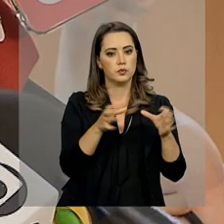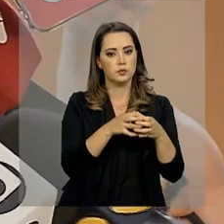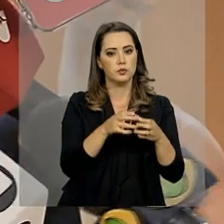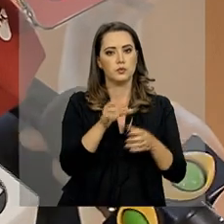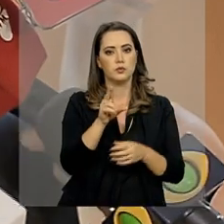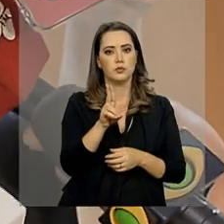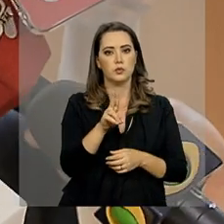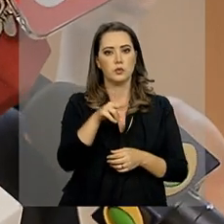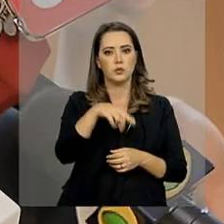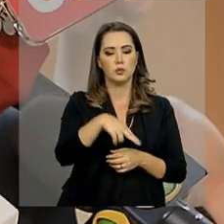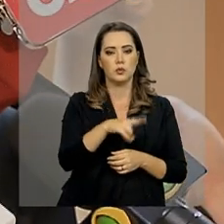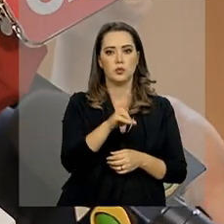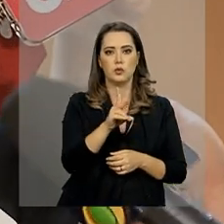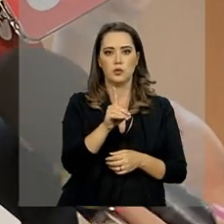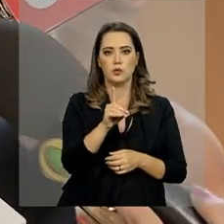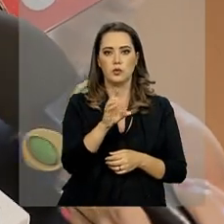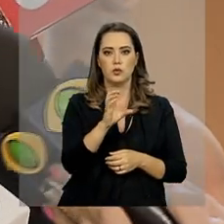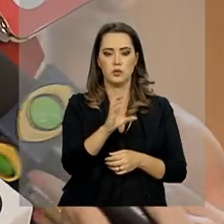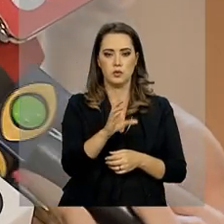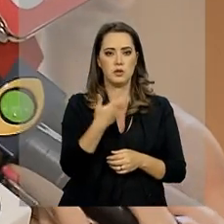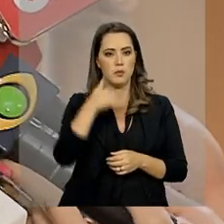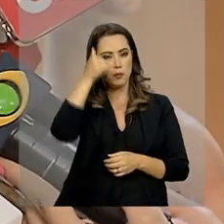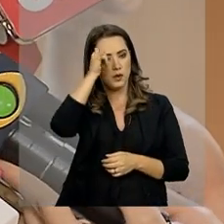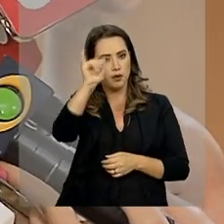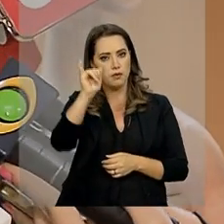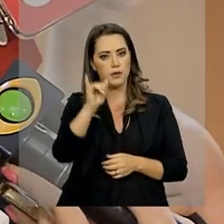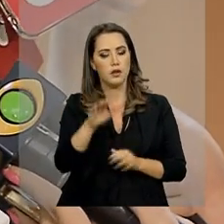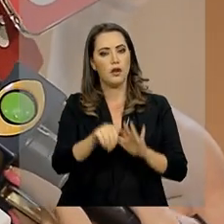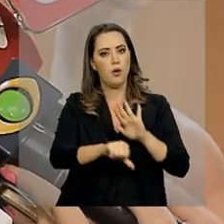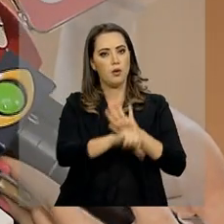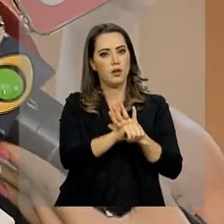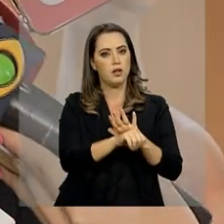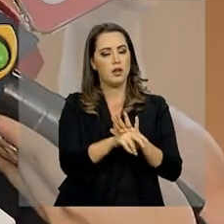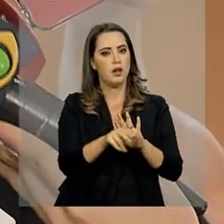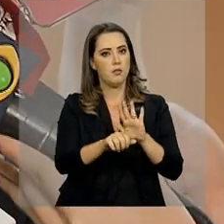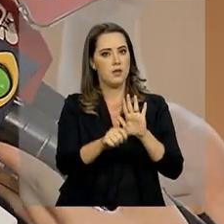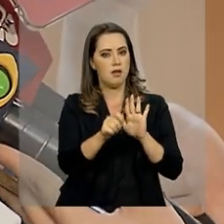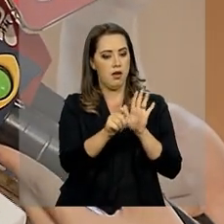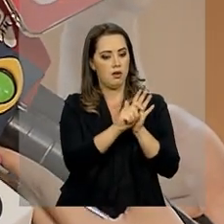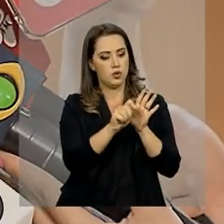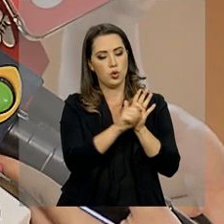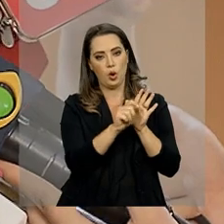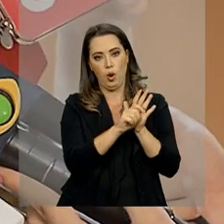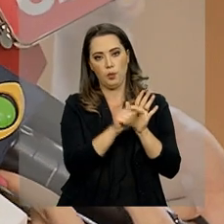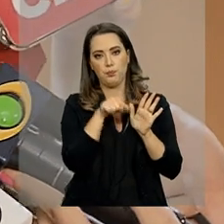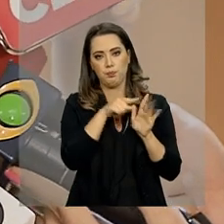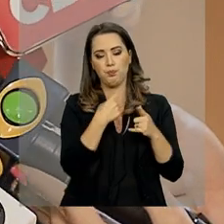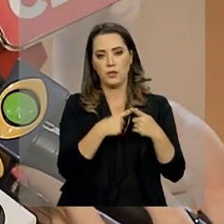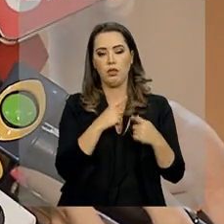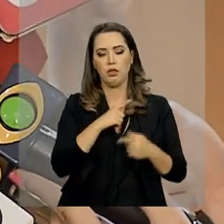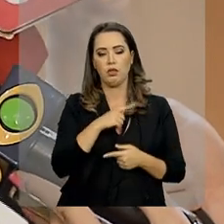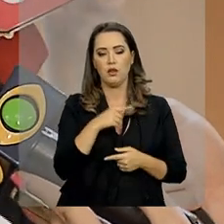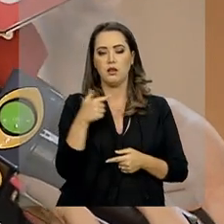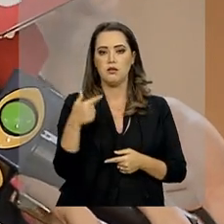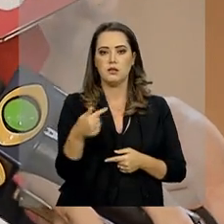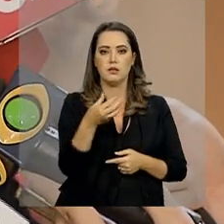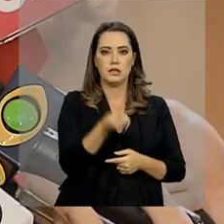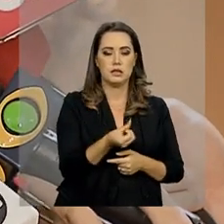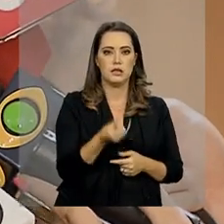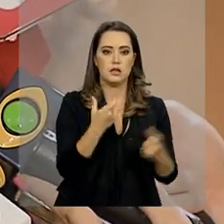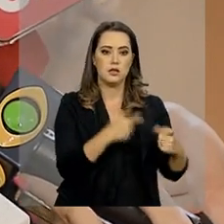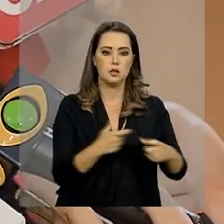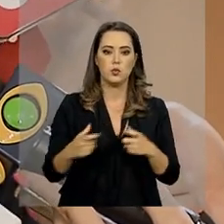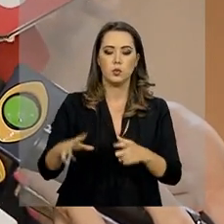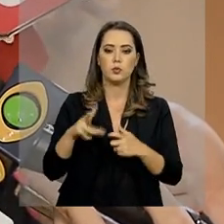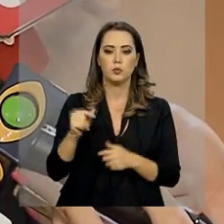onudc que cuida de combate ao crime às drogas que tem 73 escritórios espalhados em todo o mundo para nos